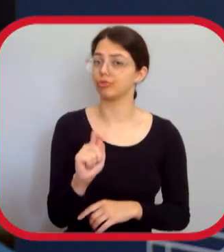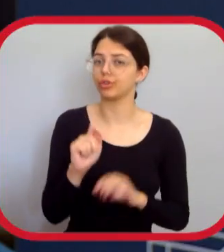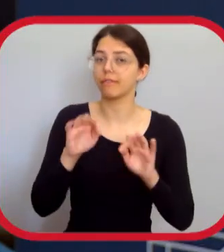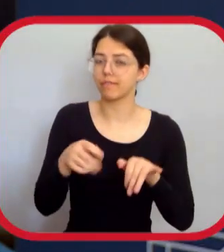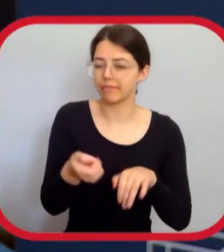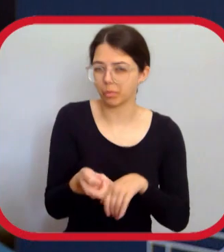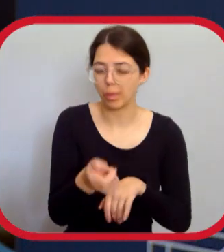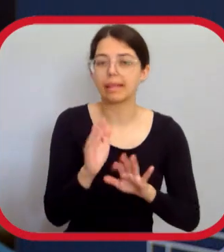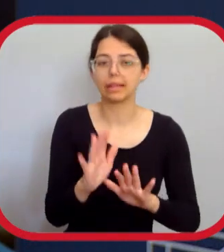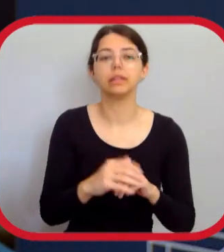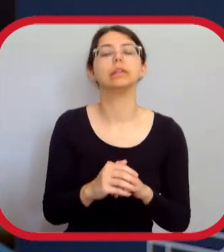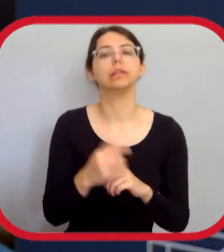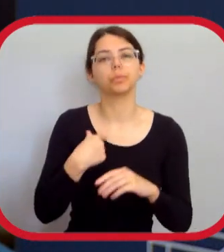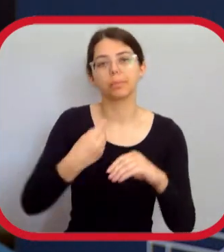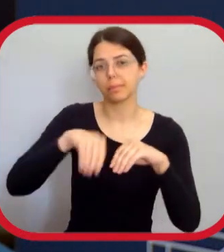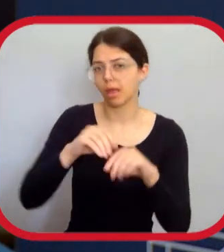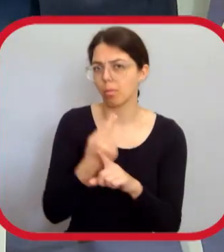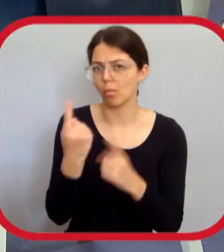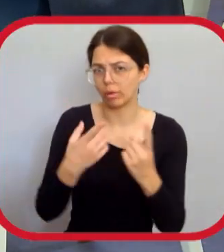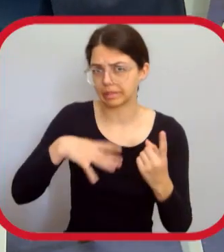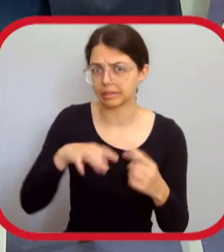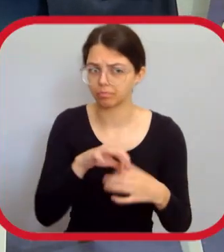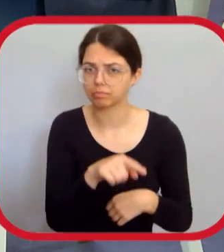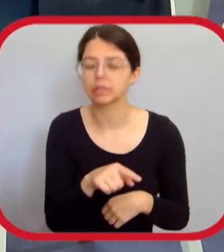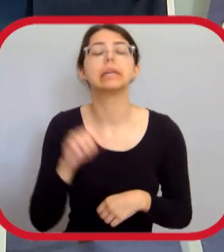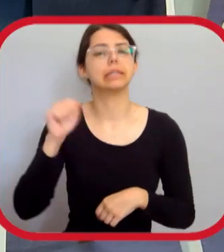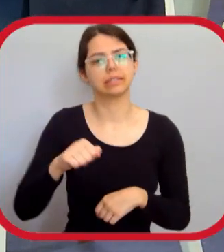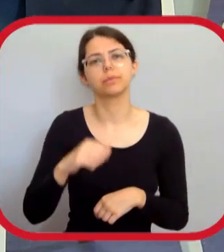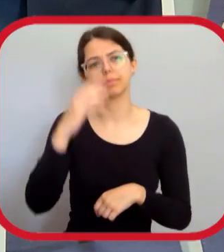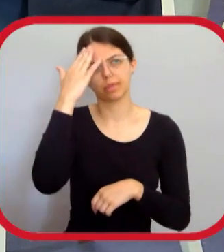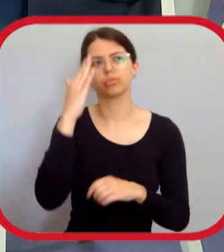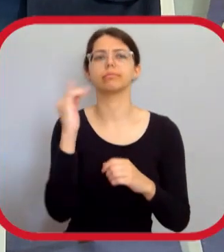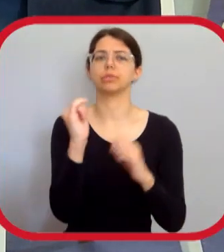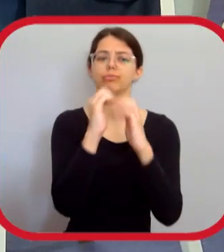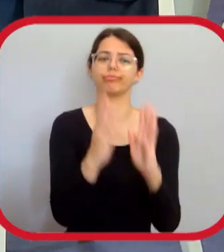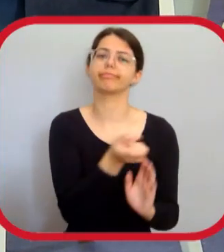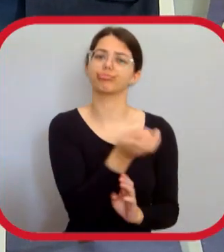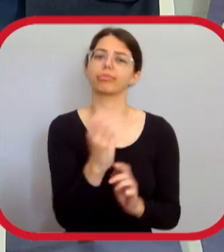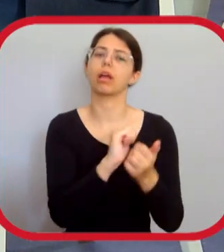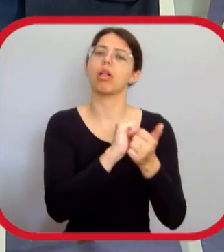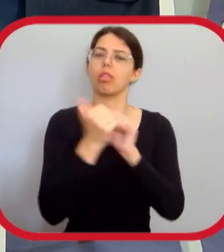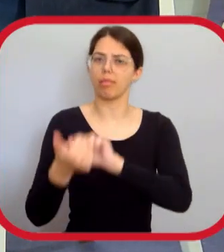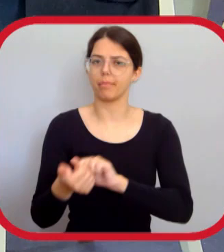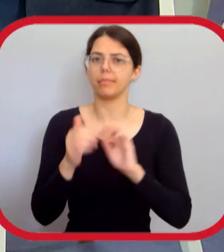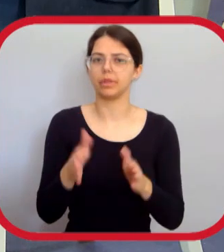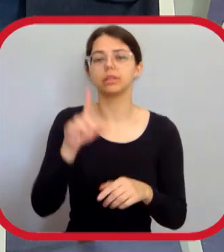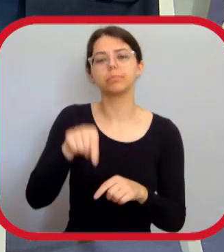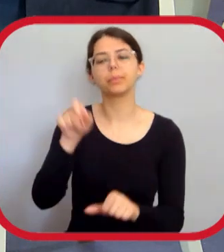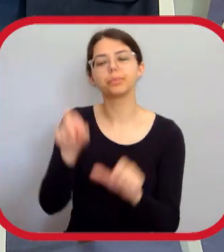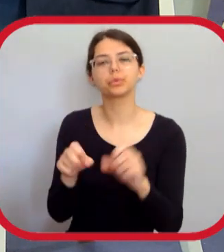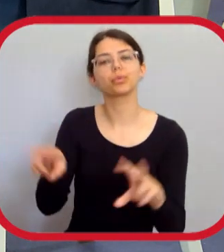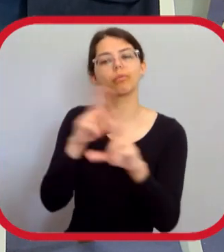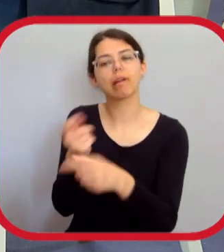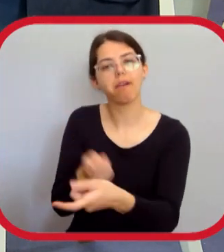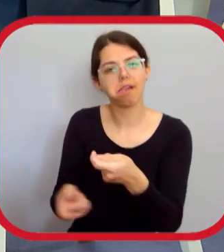terminar, também gostaria de acrescentar aqui alguma relativamente... Sim, eu acho que as instituições têm que se adaptar e pensar em captar